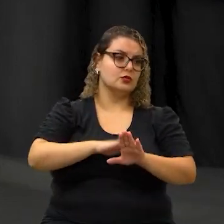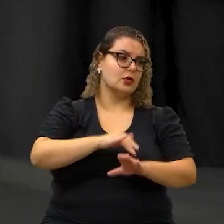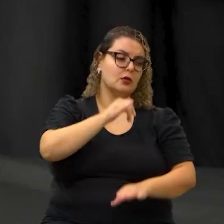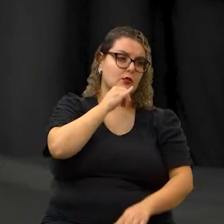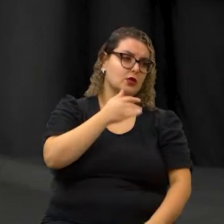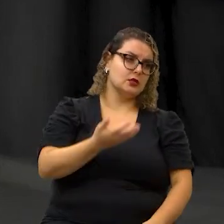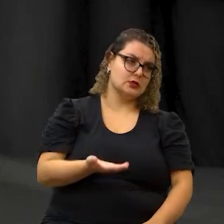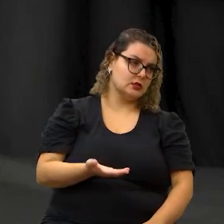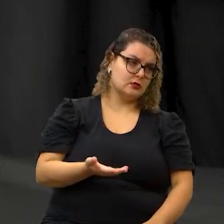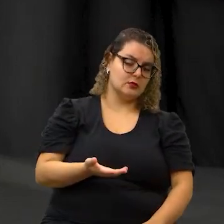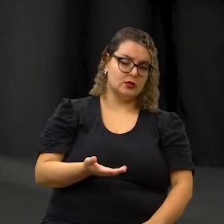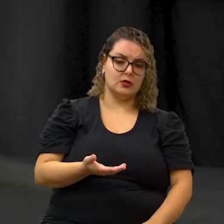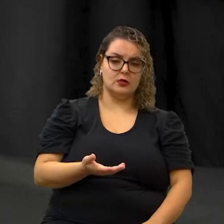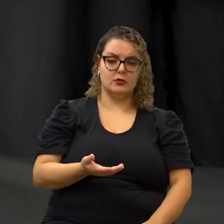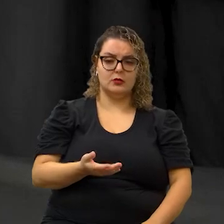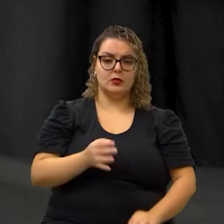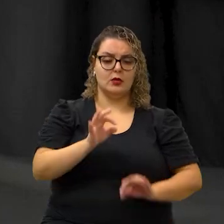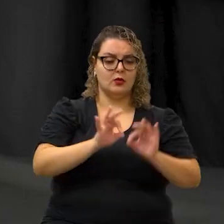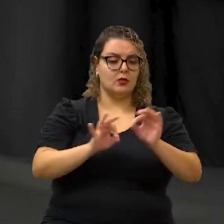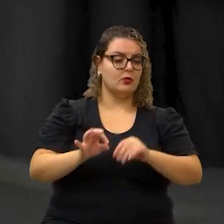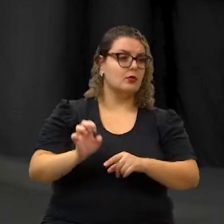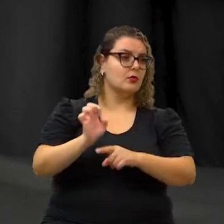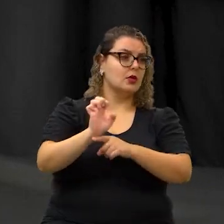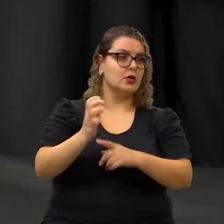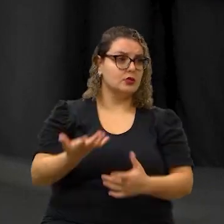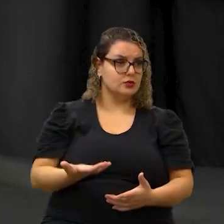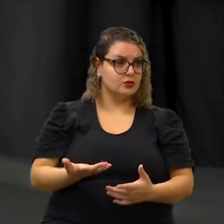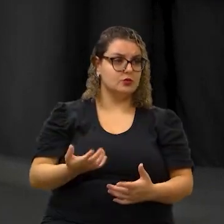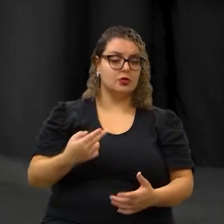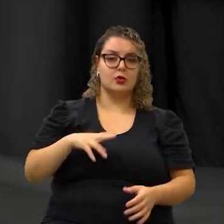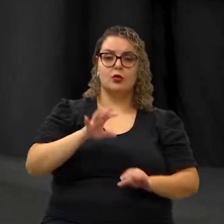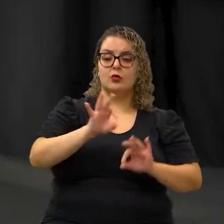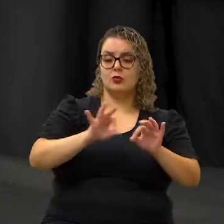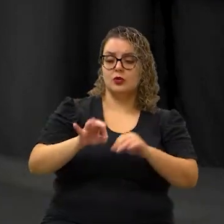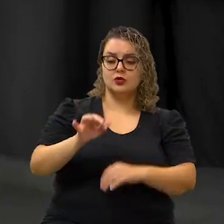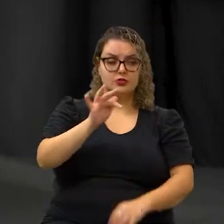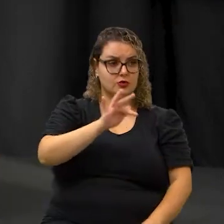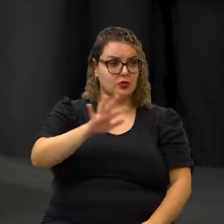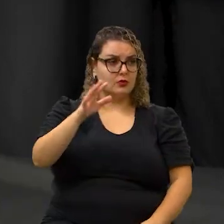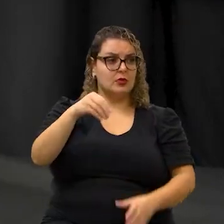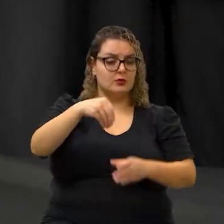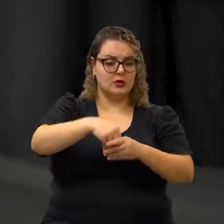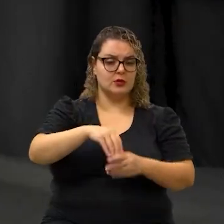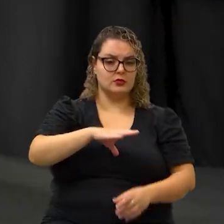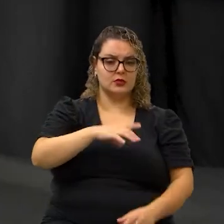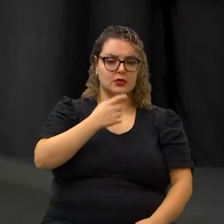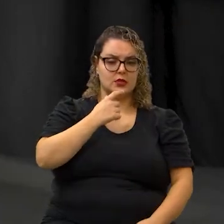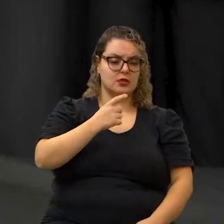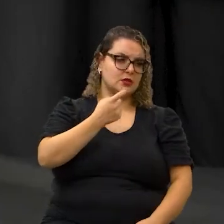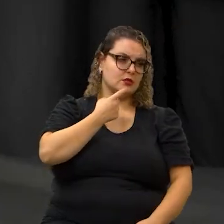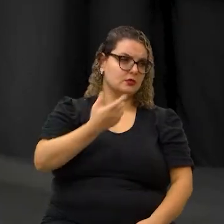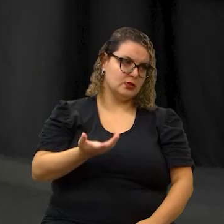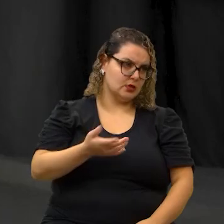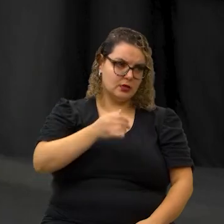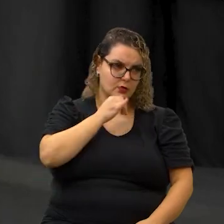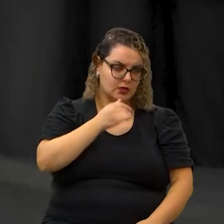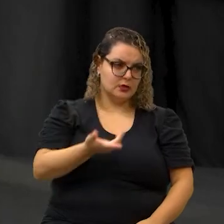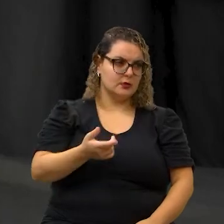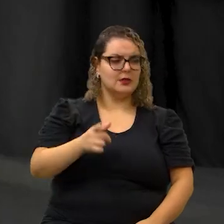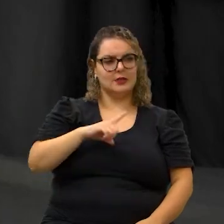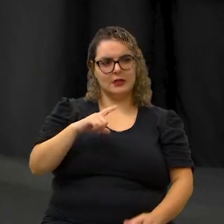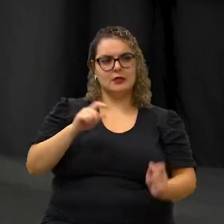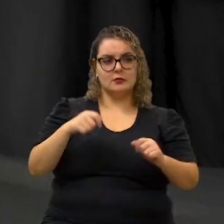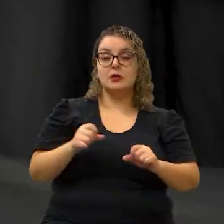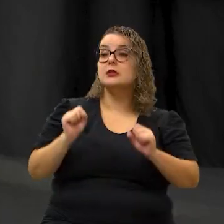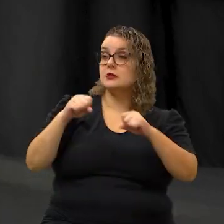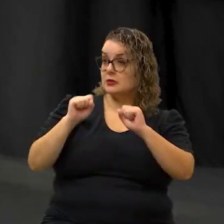pode atuar, por exemplo, quando pensa em trazer um projeto estadual ou trazer um projeto federal para a cidade? Existe